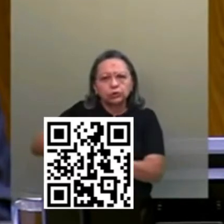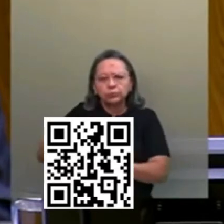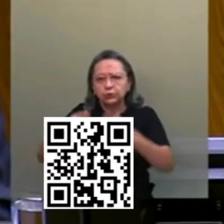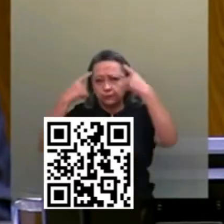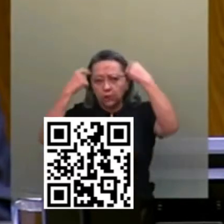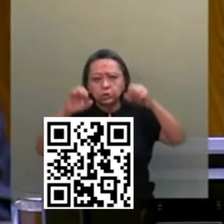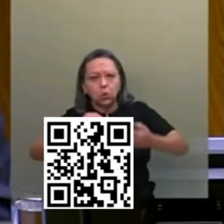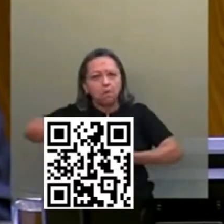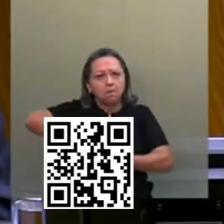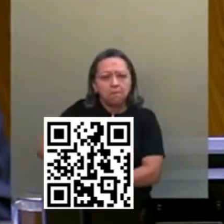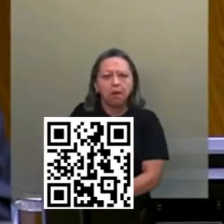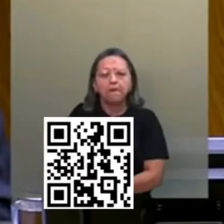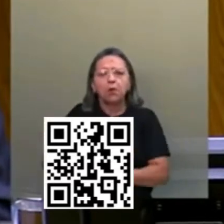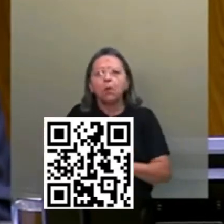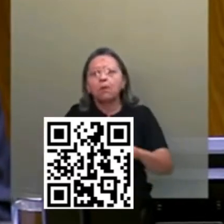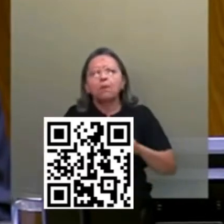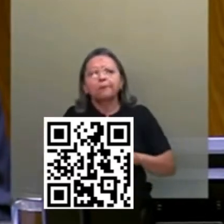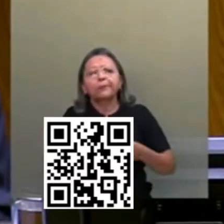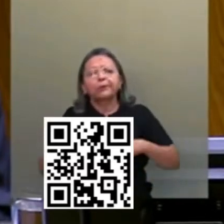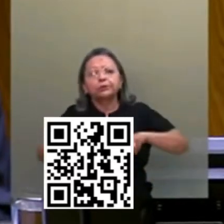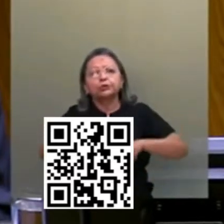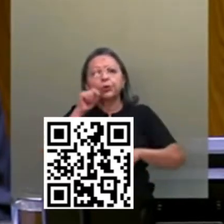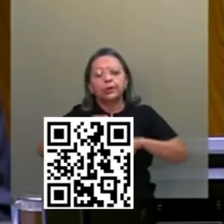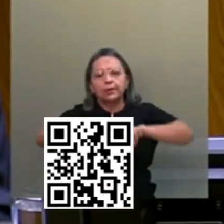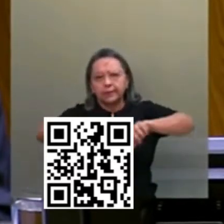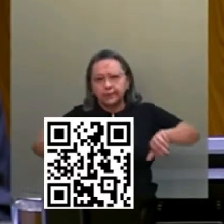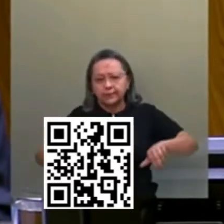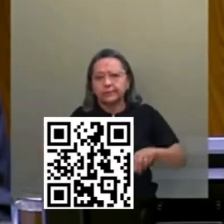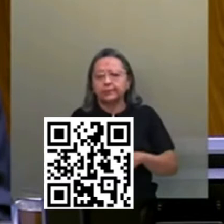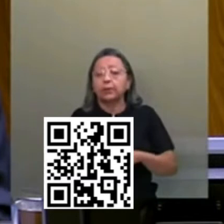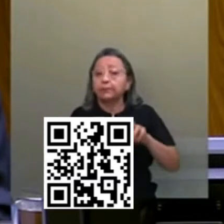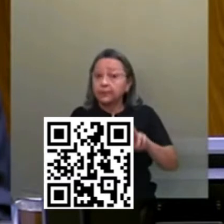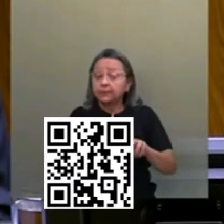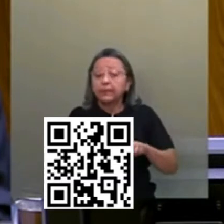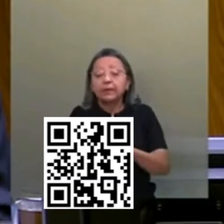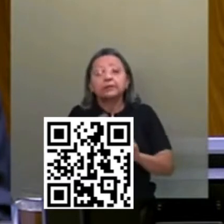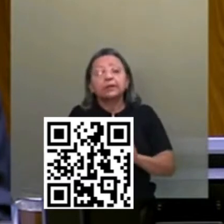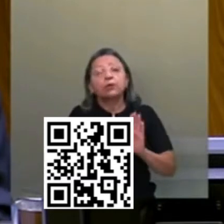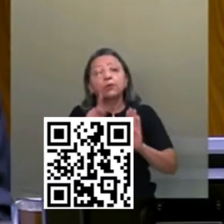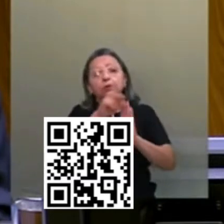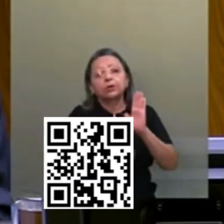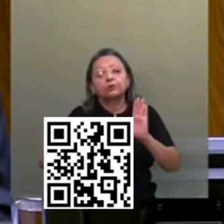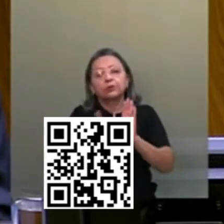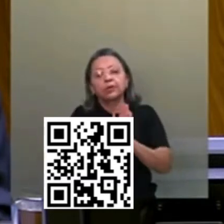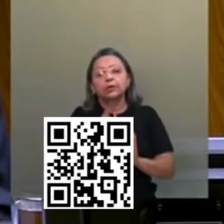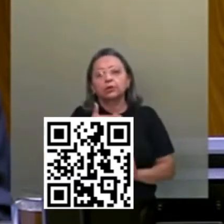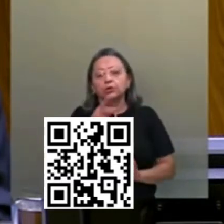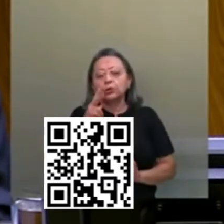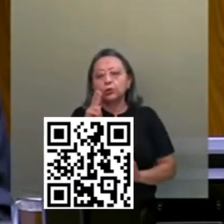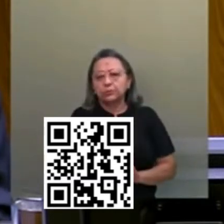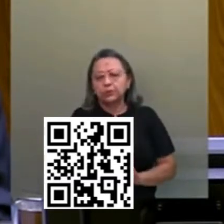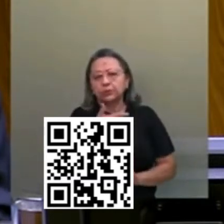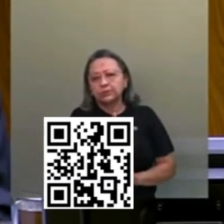ou discriminação por motivo de orientação sexual. Nesse sentido, Cito o projeto de lei 2.353